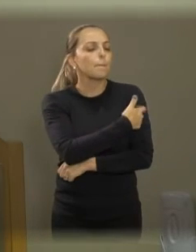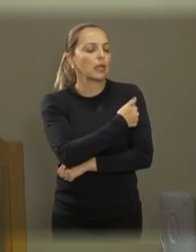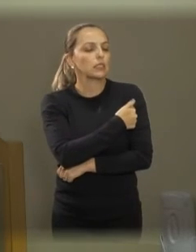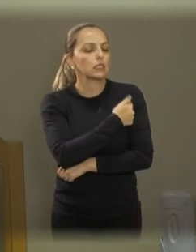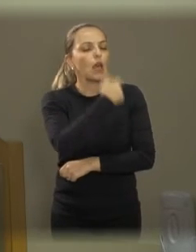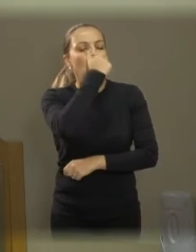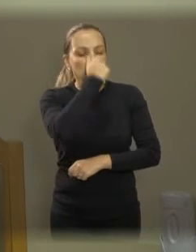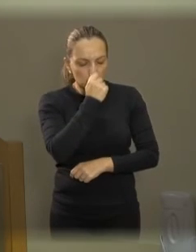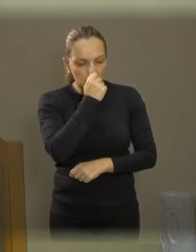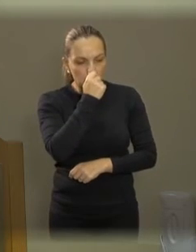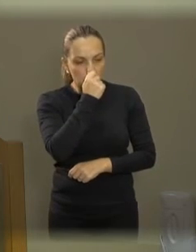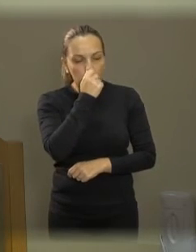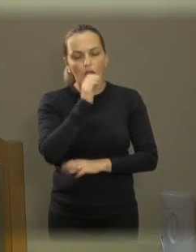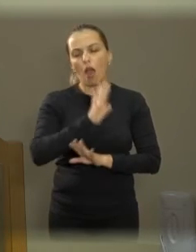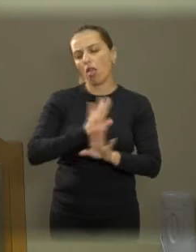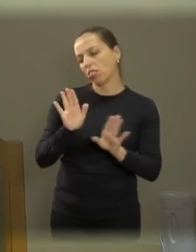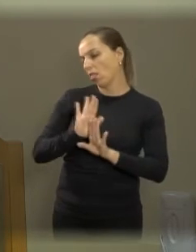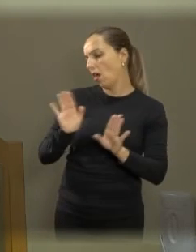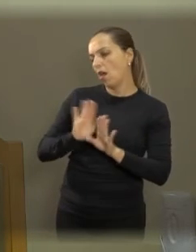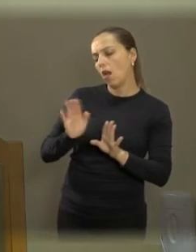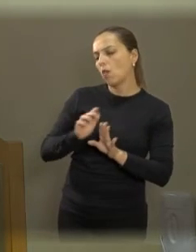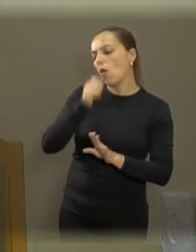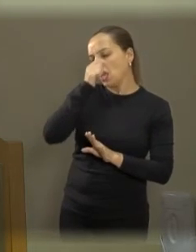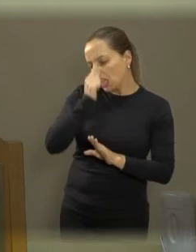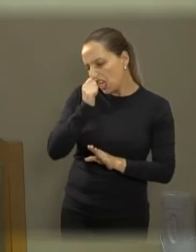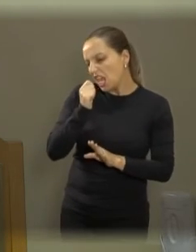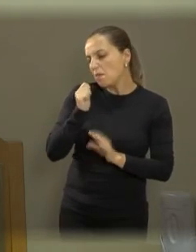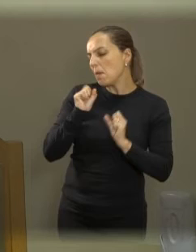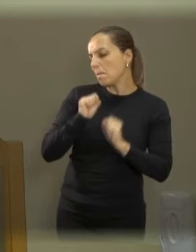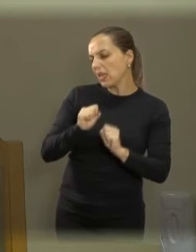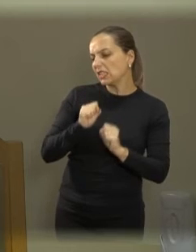Não. Gripe é vírus. É cíclico.